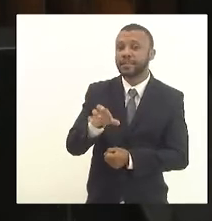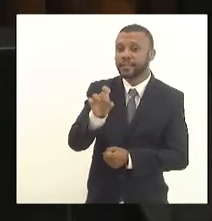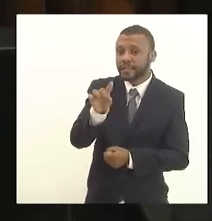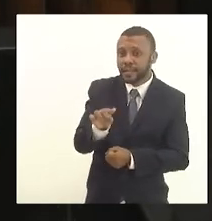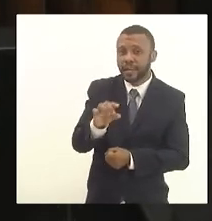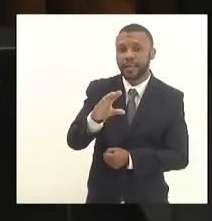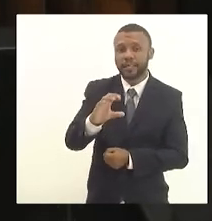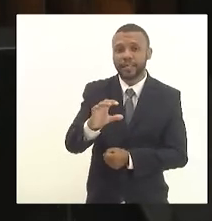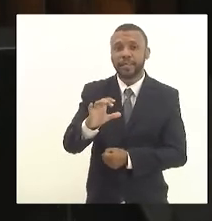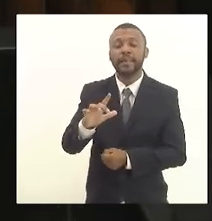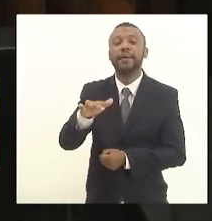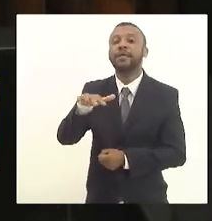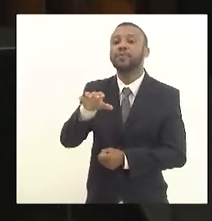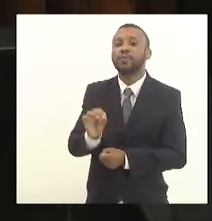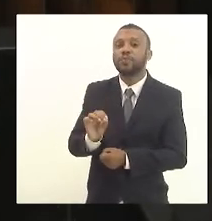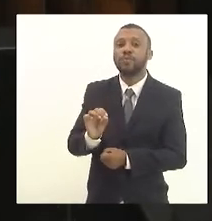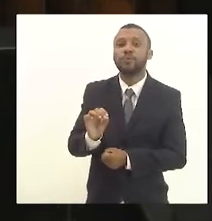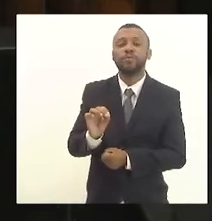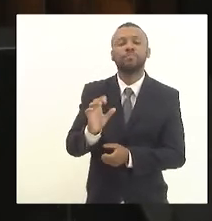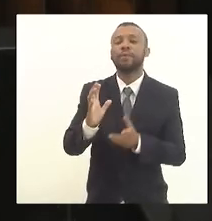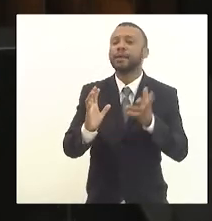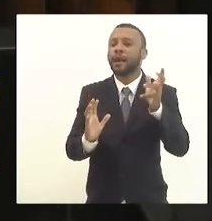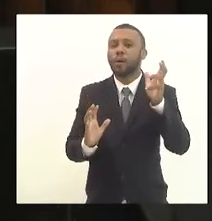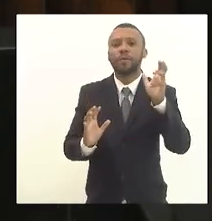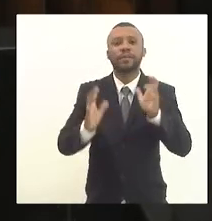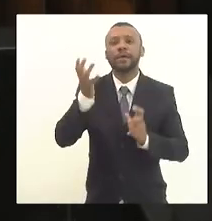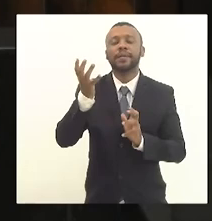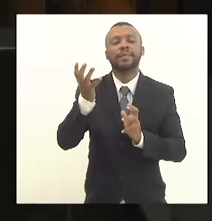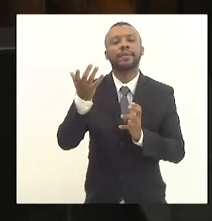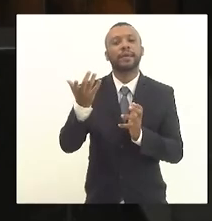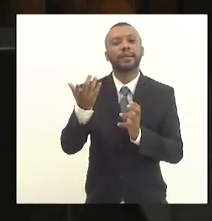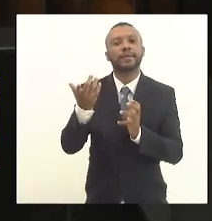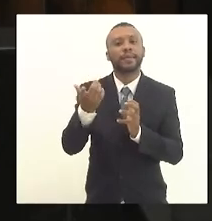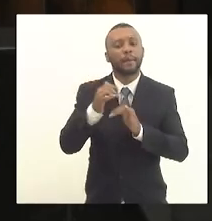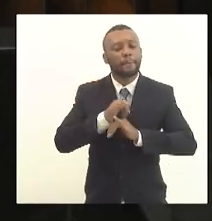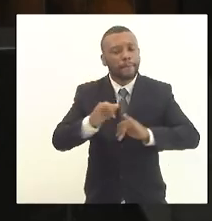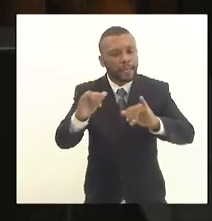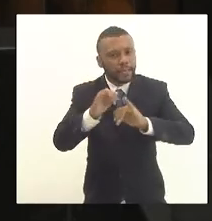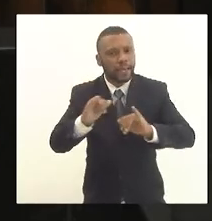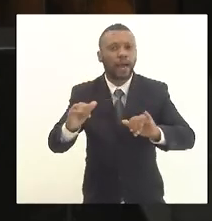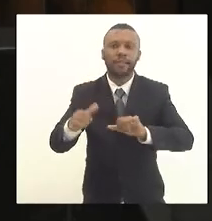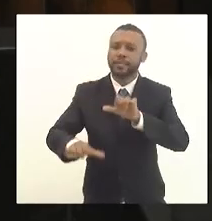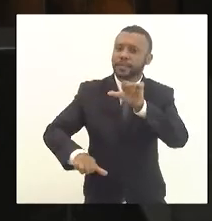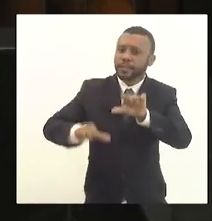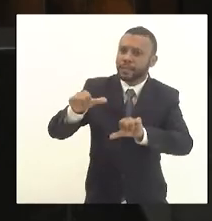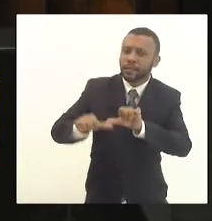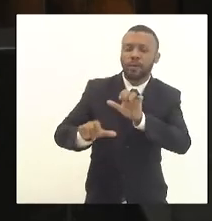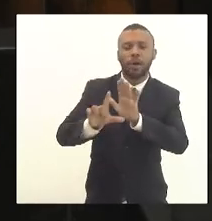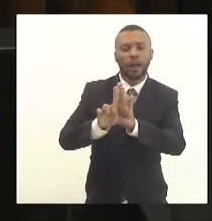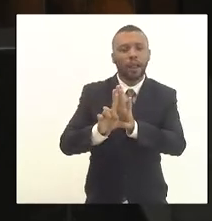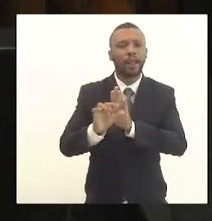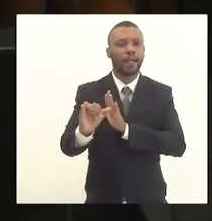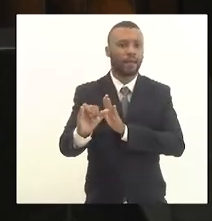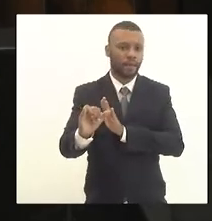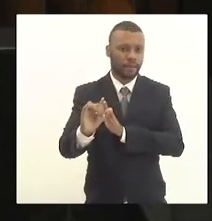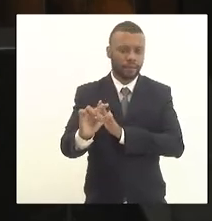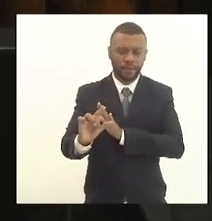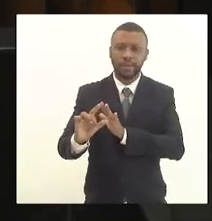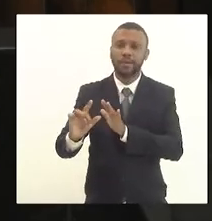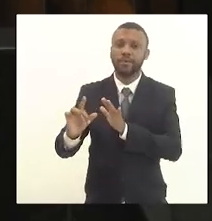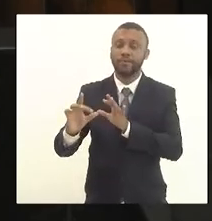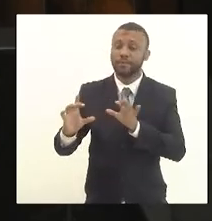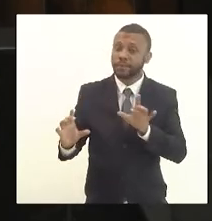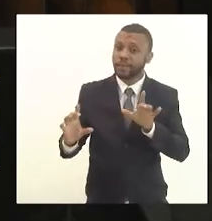para que acontecesse essa mensagem que virou lei, que foi derivado de um grande debate do